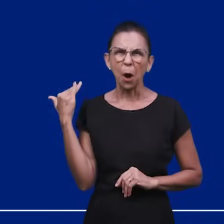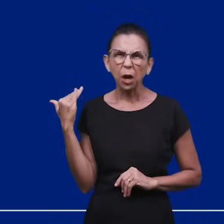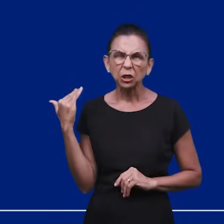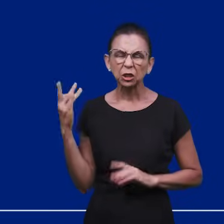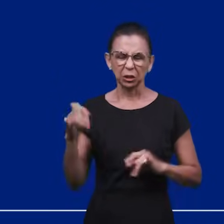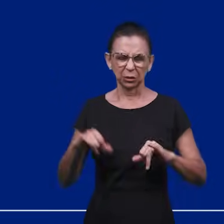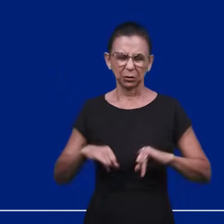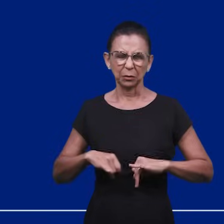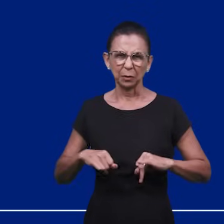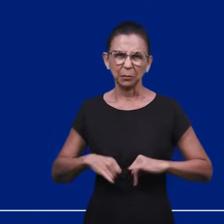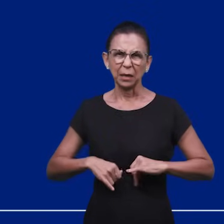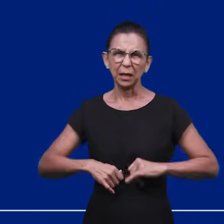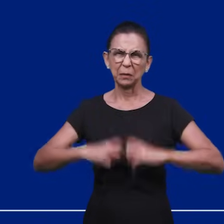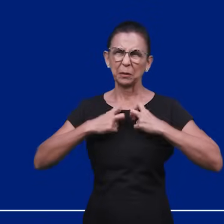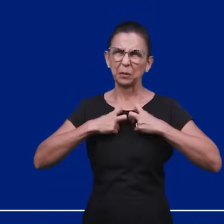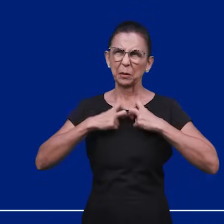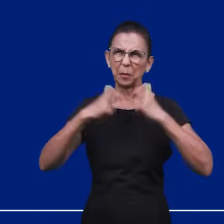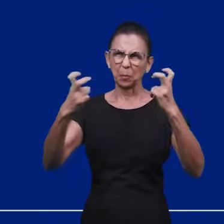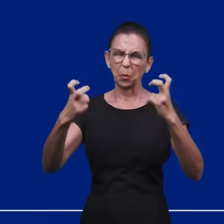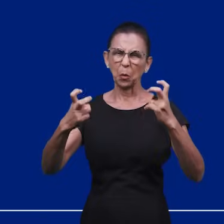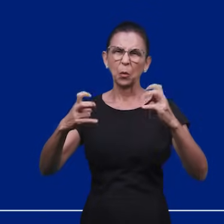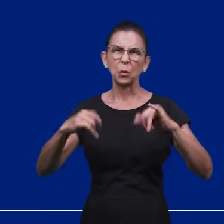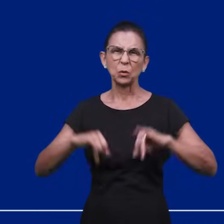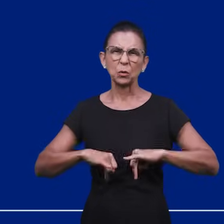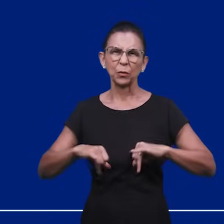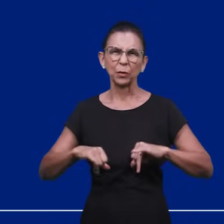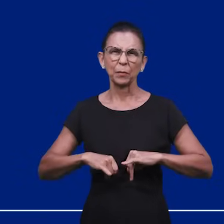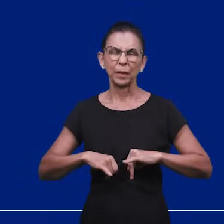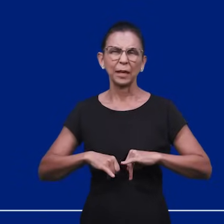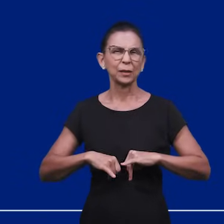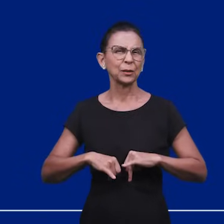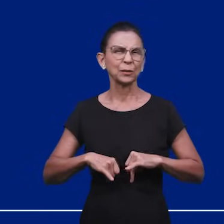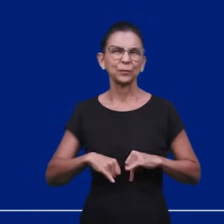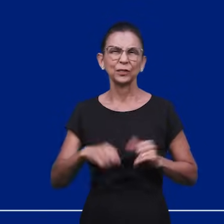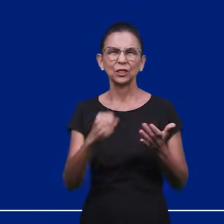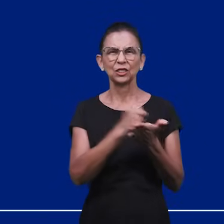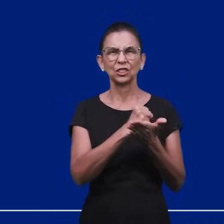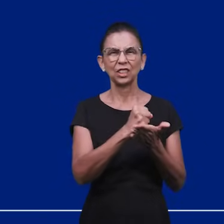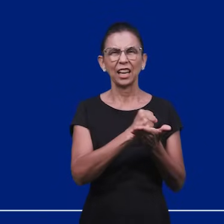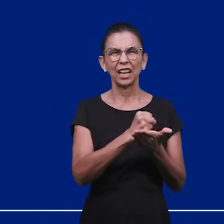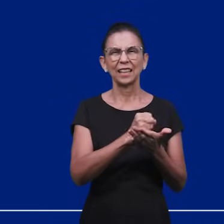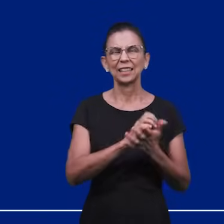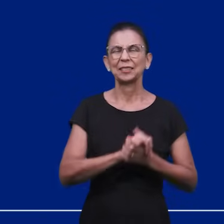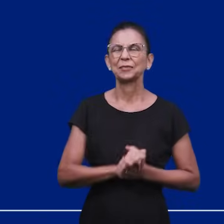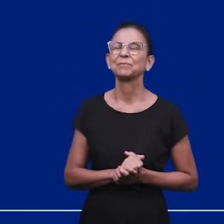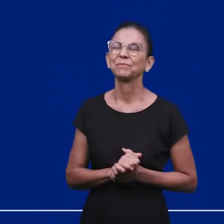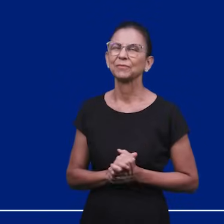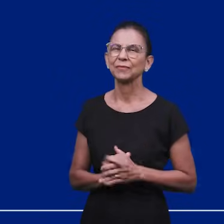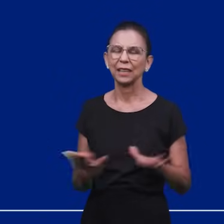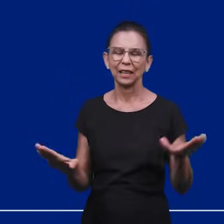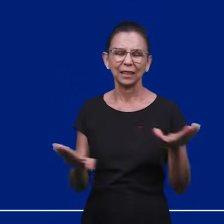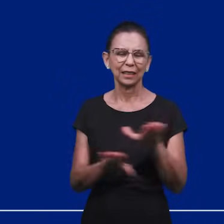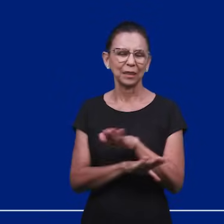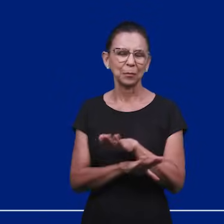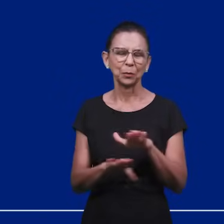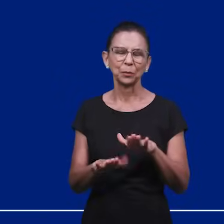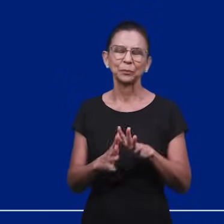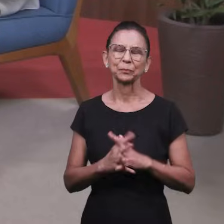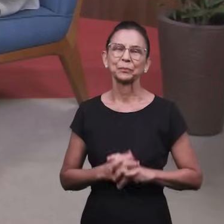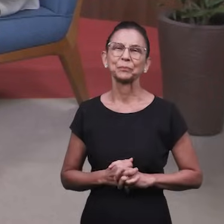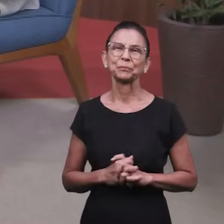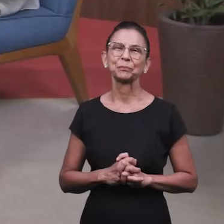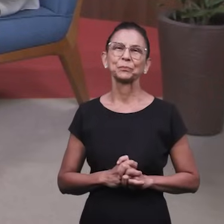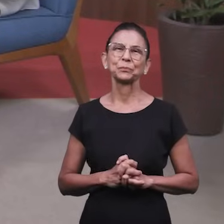nem pranto, nem clamor, nem dor, porque já as primeiras coisas são passadas. Aleluia.